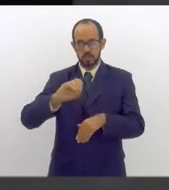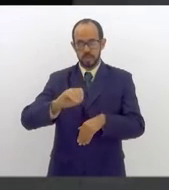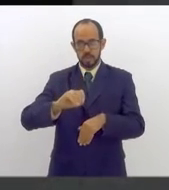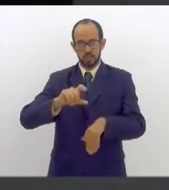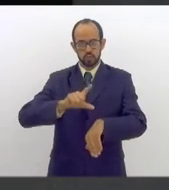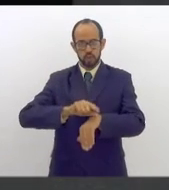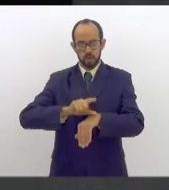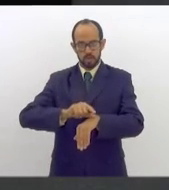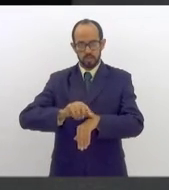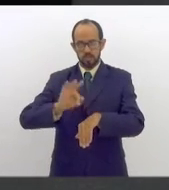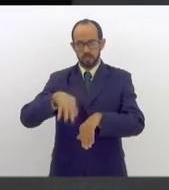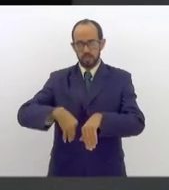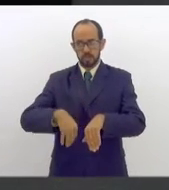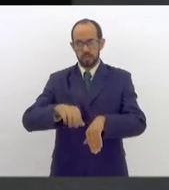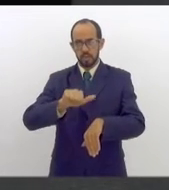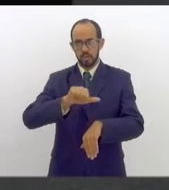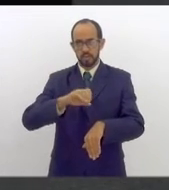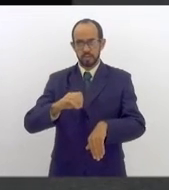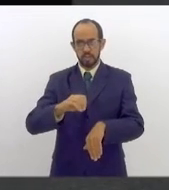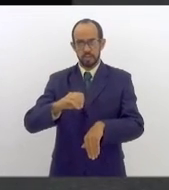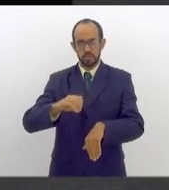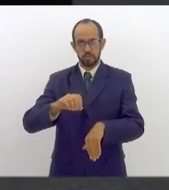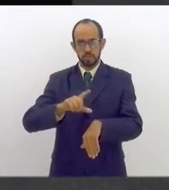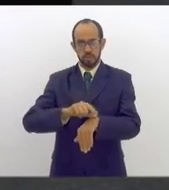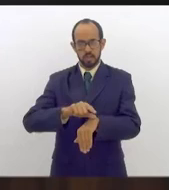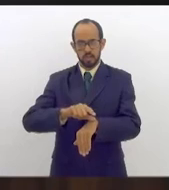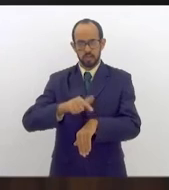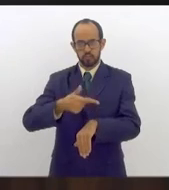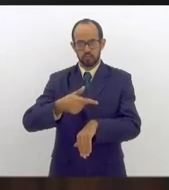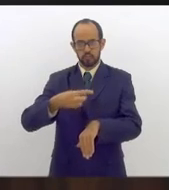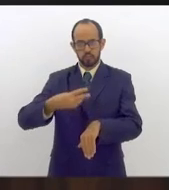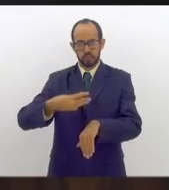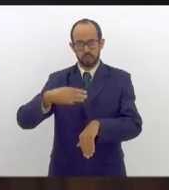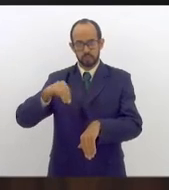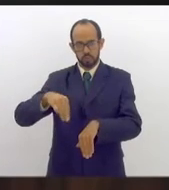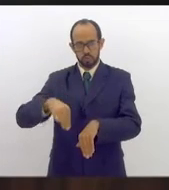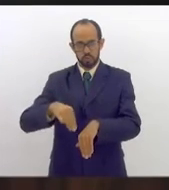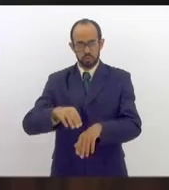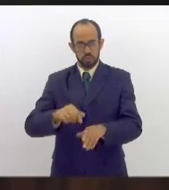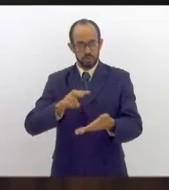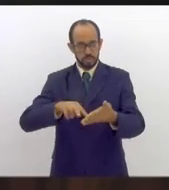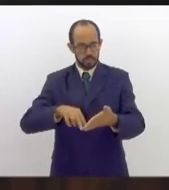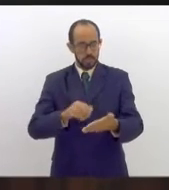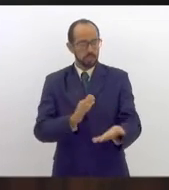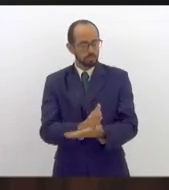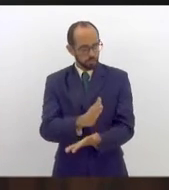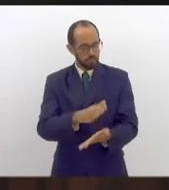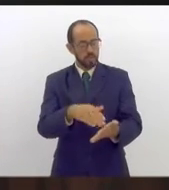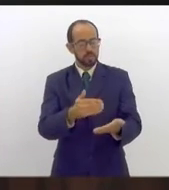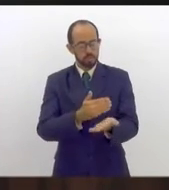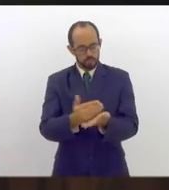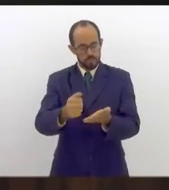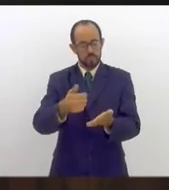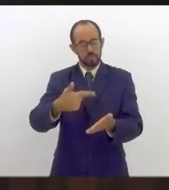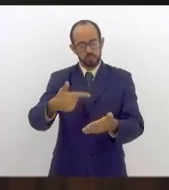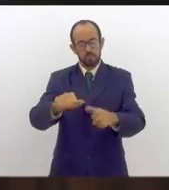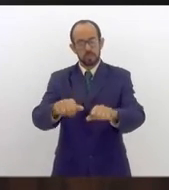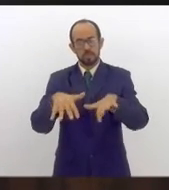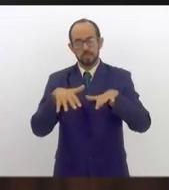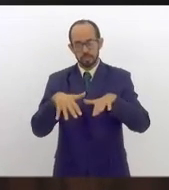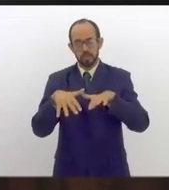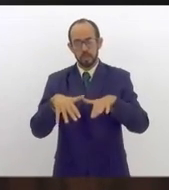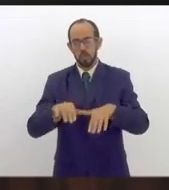horas, encerrou-se às 10 horas e 23 minutos. Lida e aprovada a ata, passa-se à segunda sessão extraordinária do